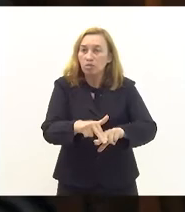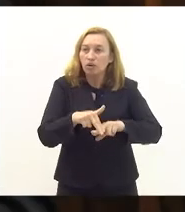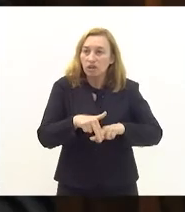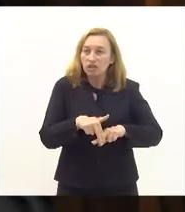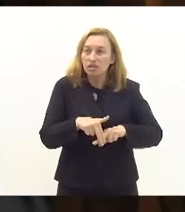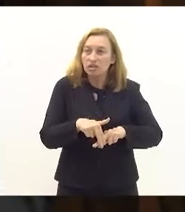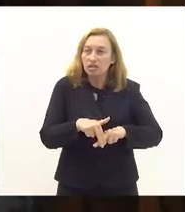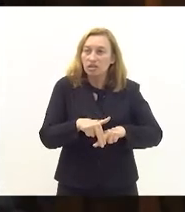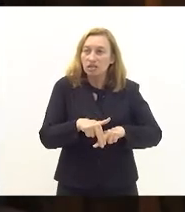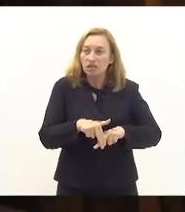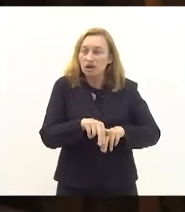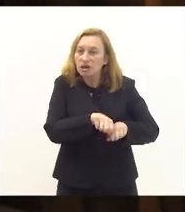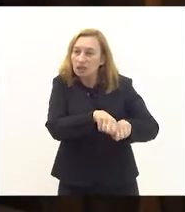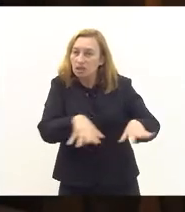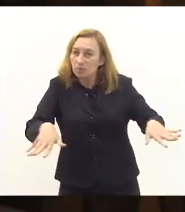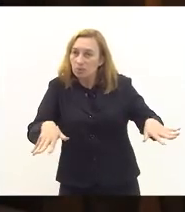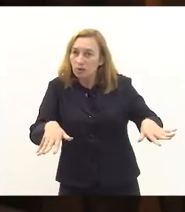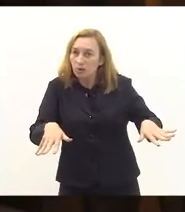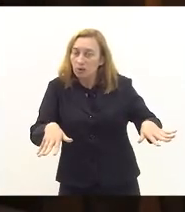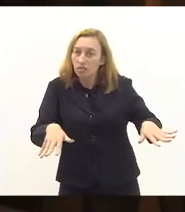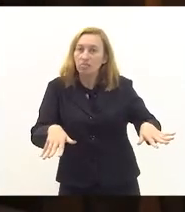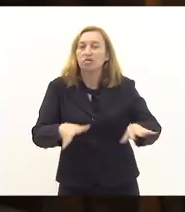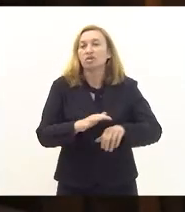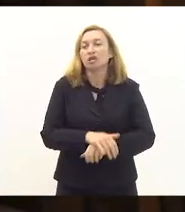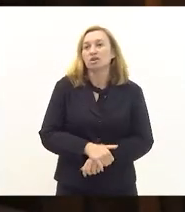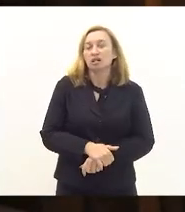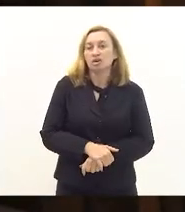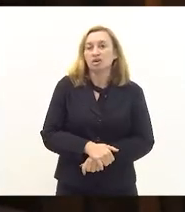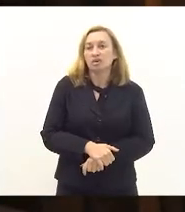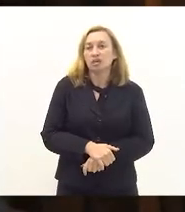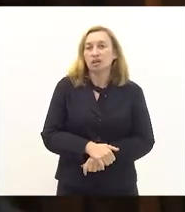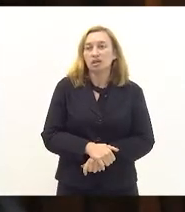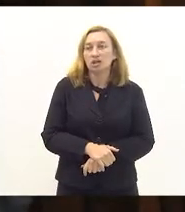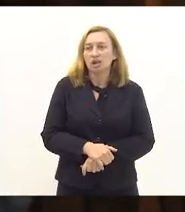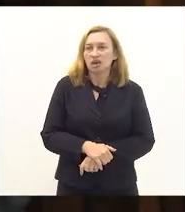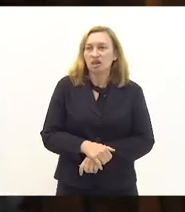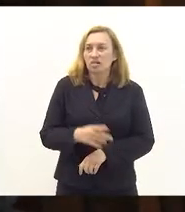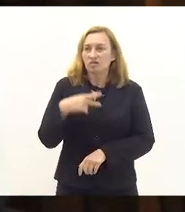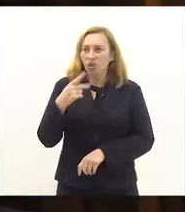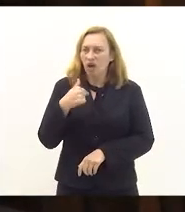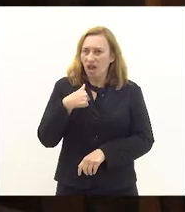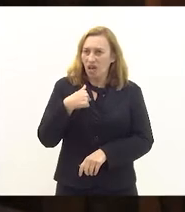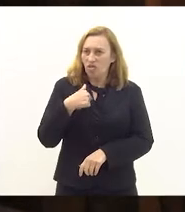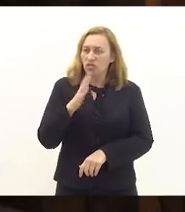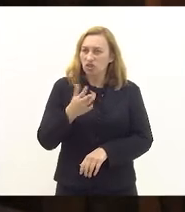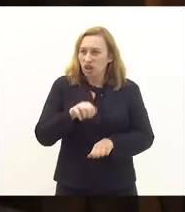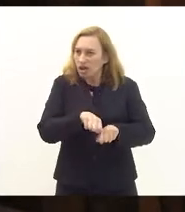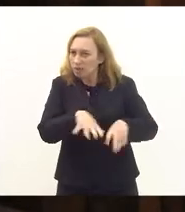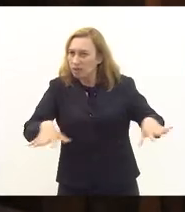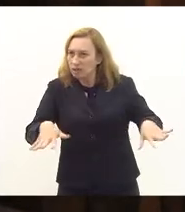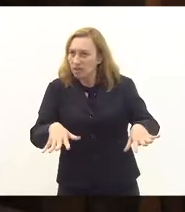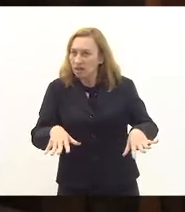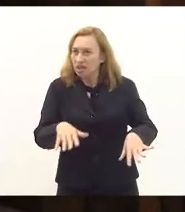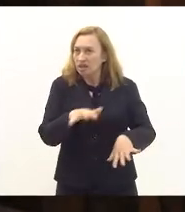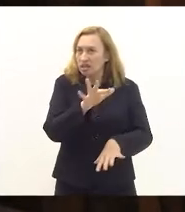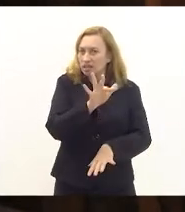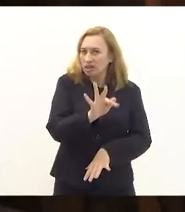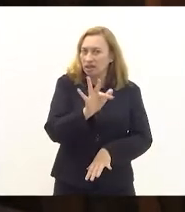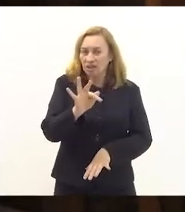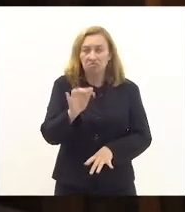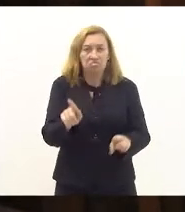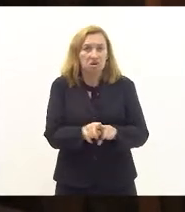ele encampou a Bondenshare. E aí me disse, eu no embalo já encampei a ITT também.